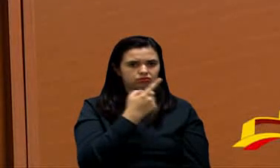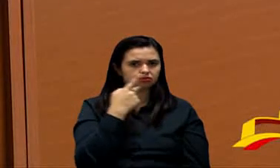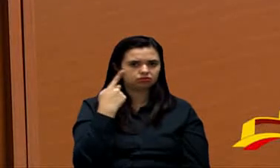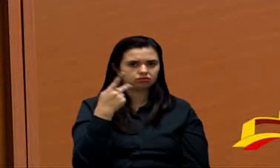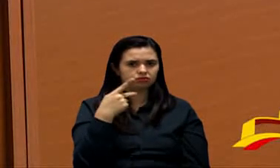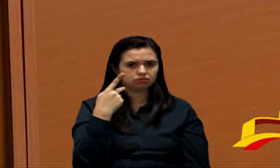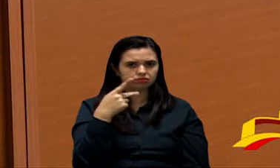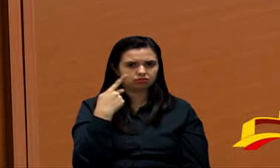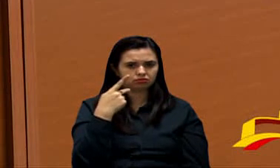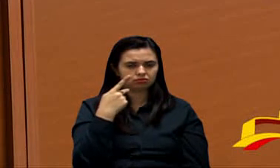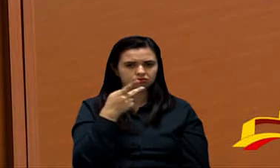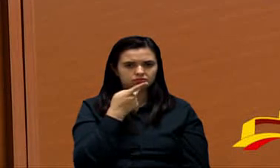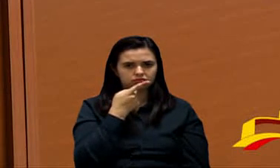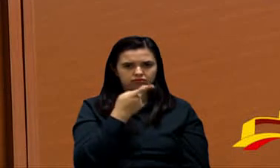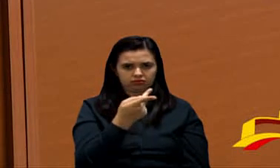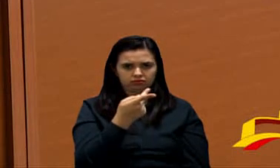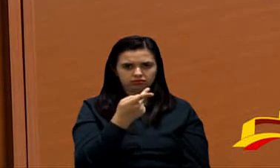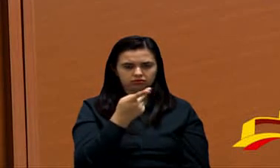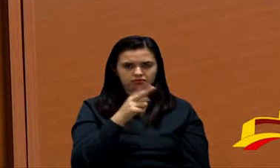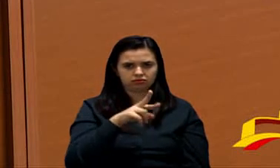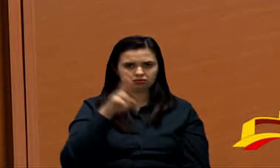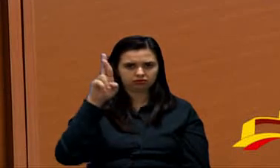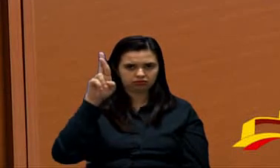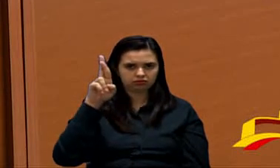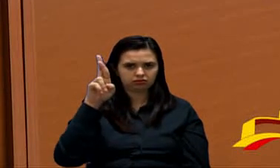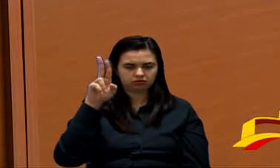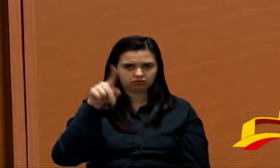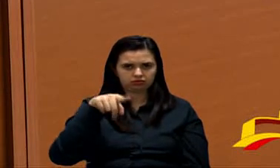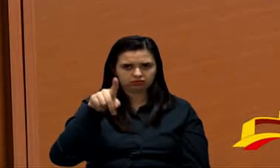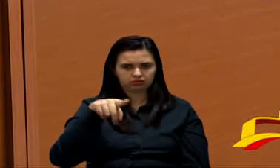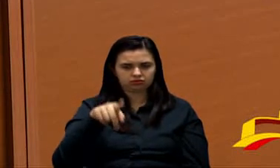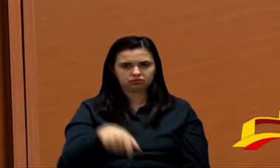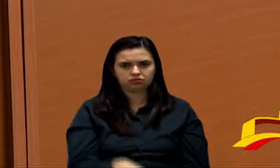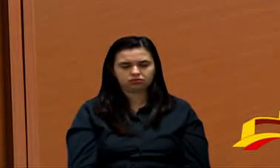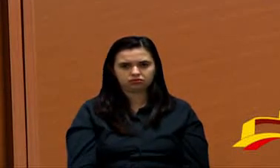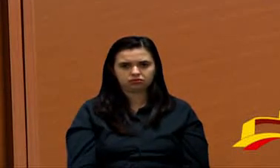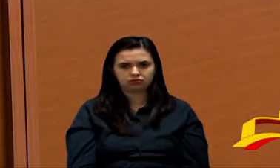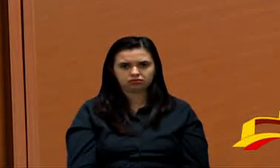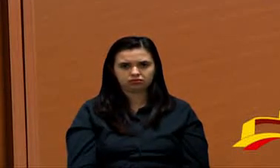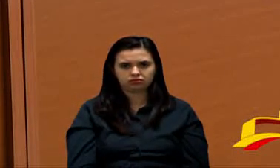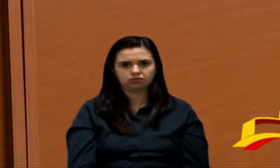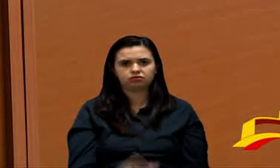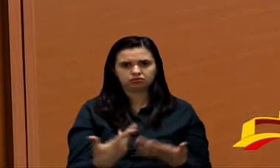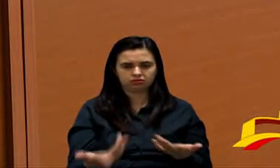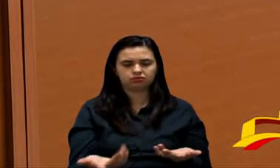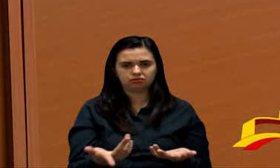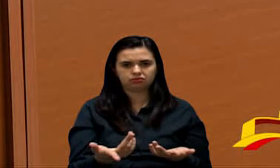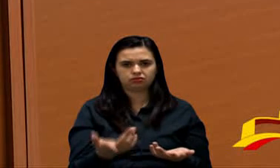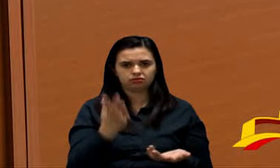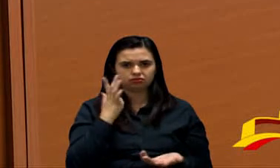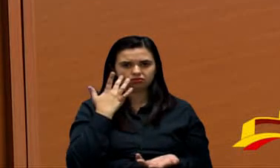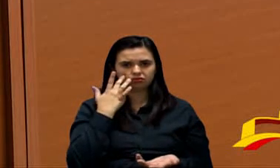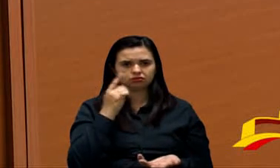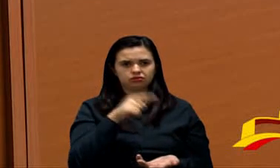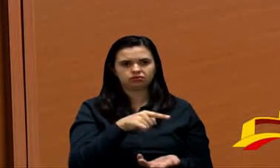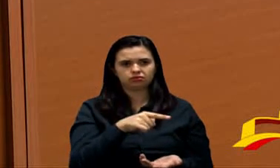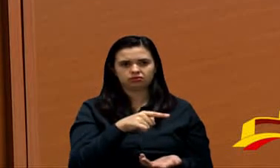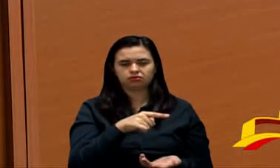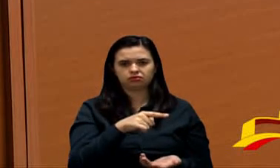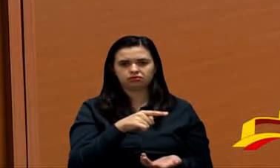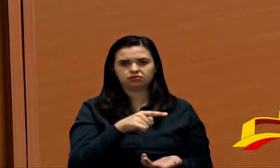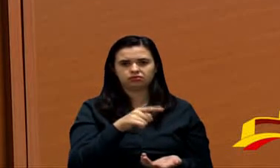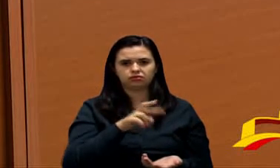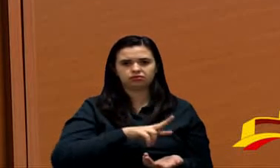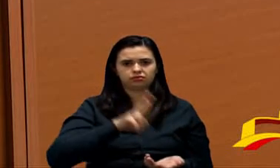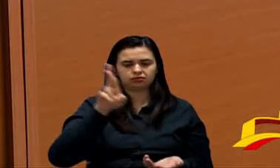como líder, não? Senão nós vai virar a casinha dele. Mas eu considero o vereador Luiz Santos um líder, por isso Vossa Excelência se inscreve aqui, daí você. Considero ele